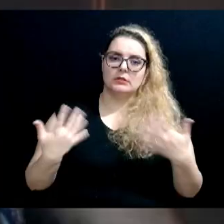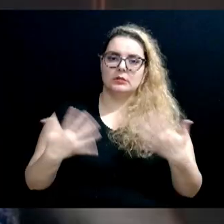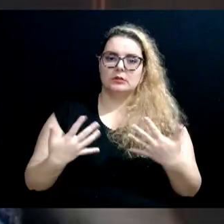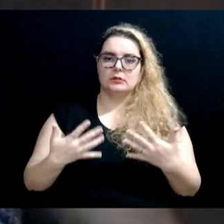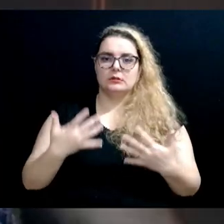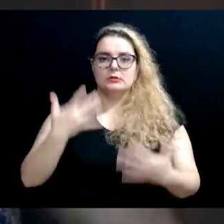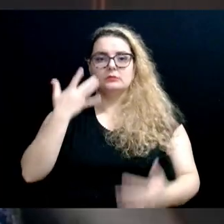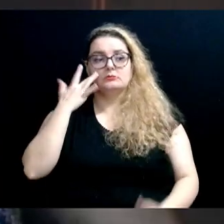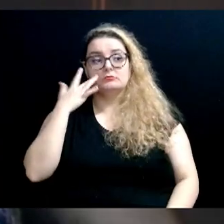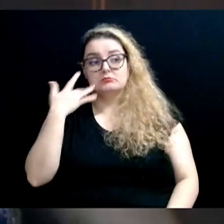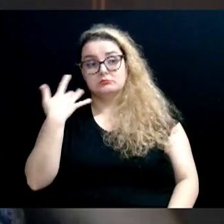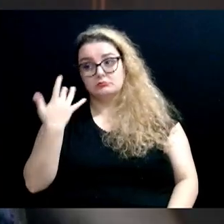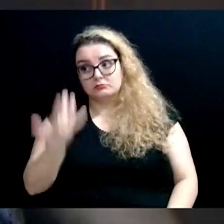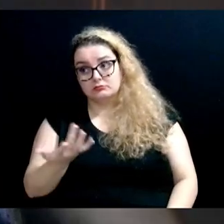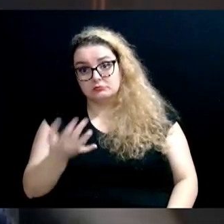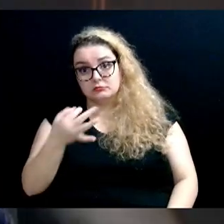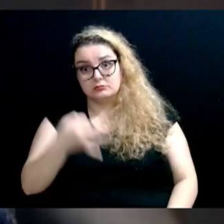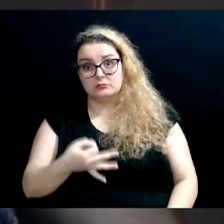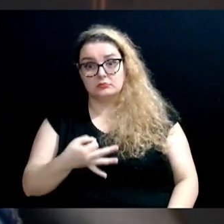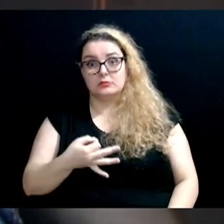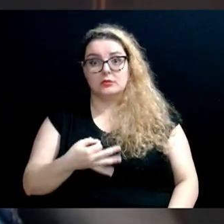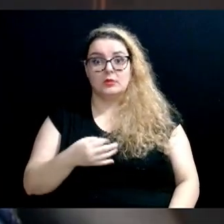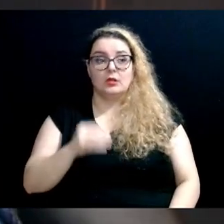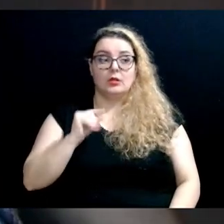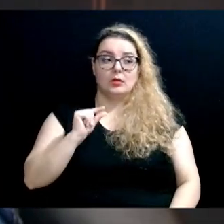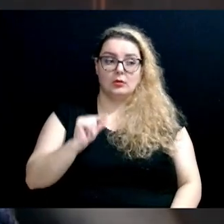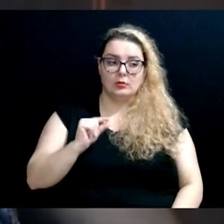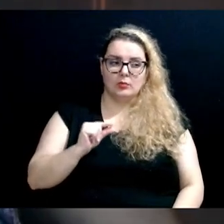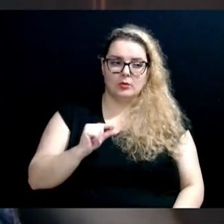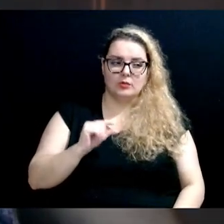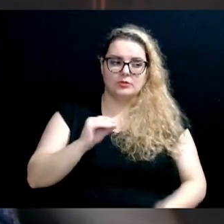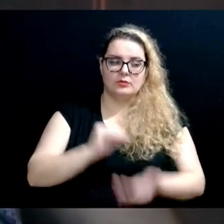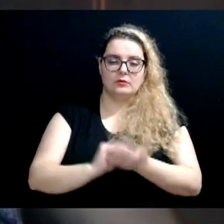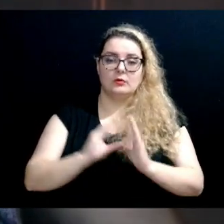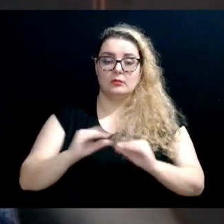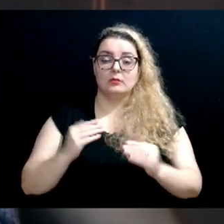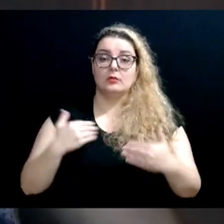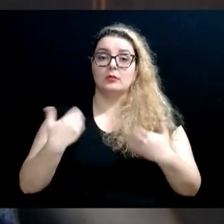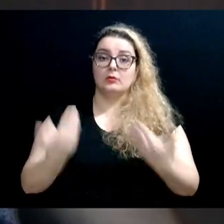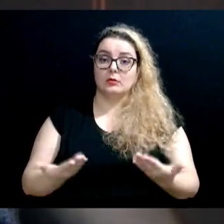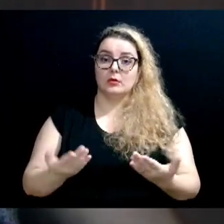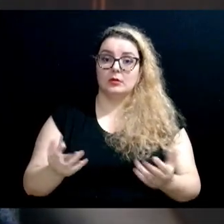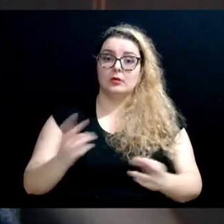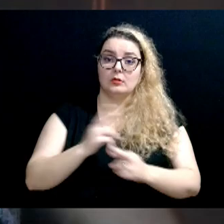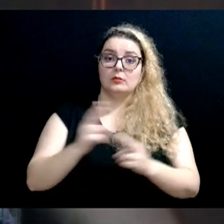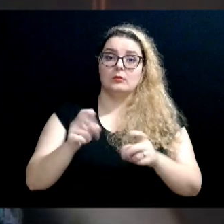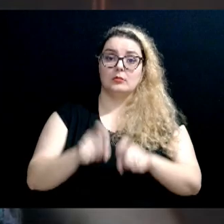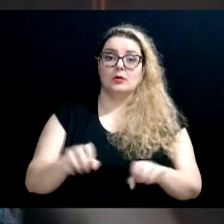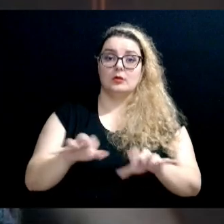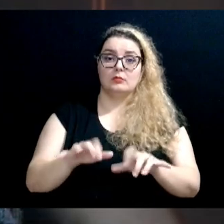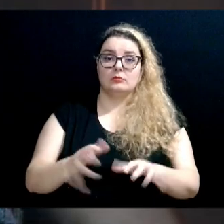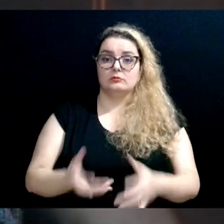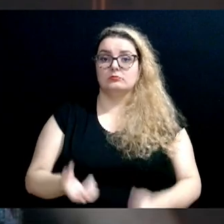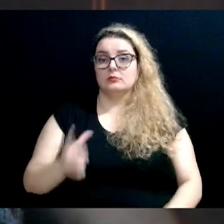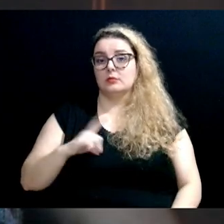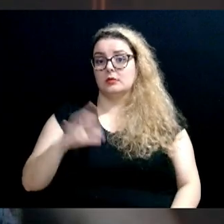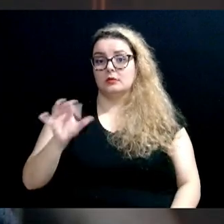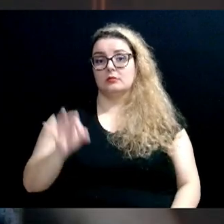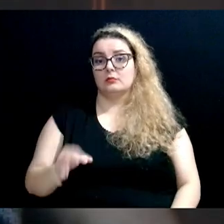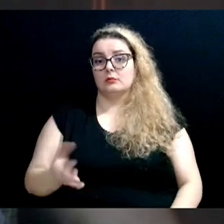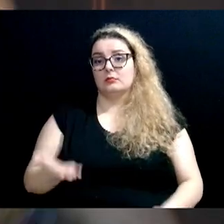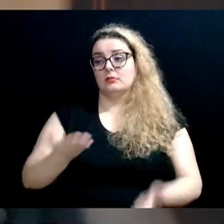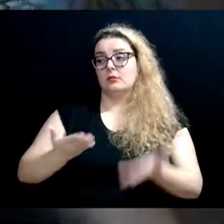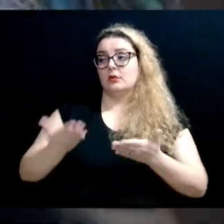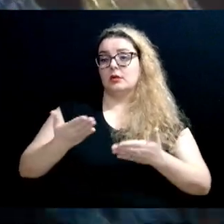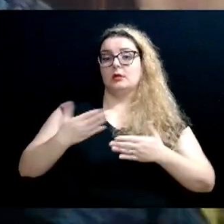de um pouquinho de desconforto. Quando eu me relaciono com a máquina, ela tem a tendência de sempre me agradar. Essa era a